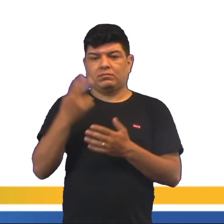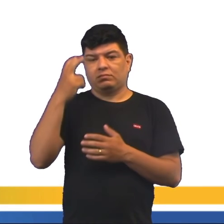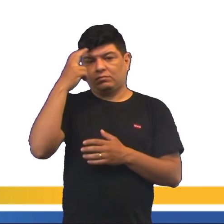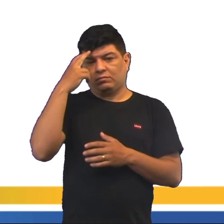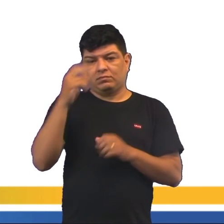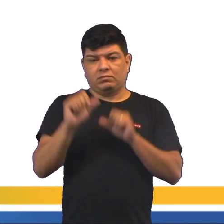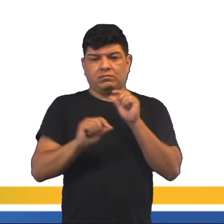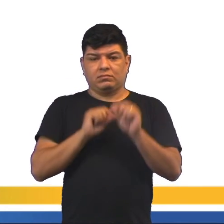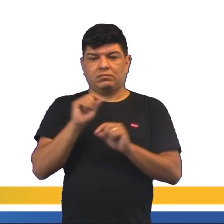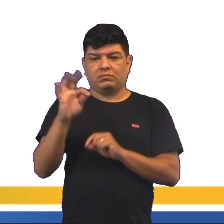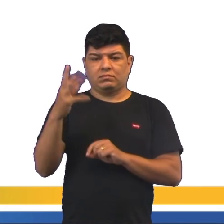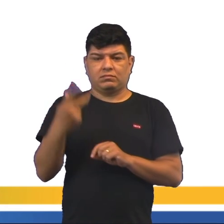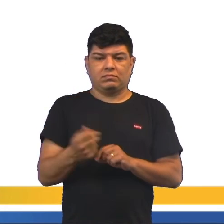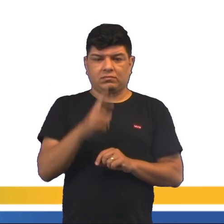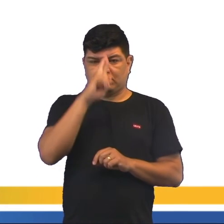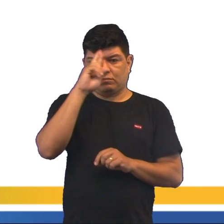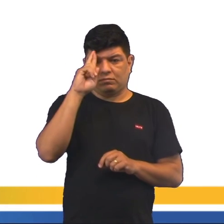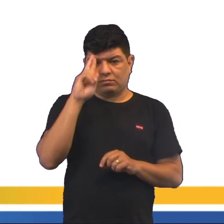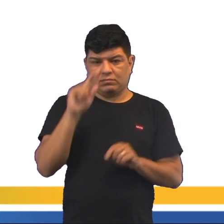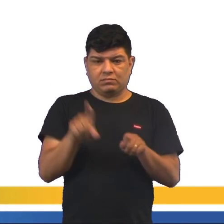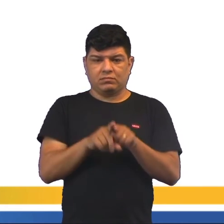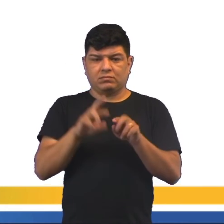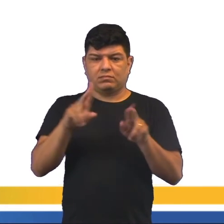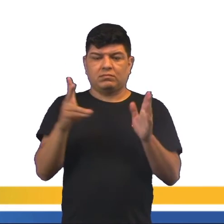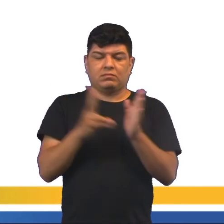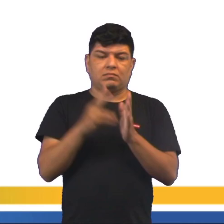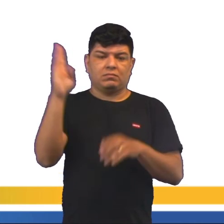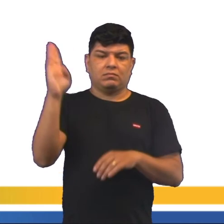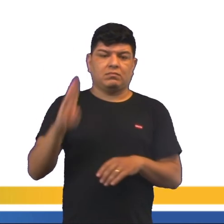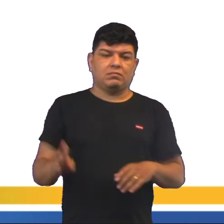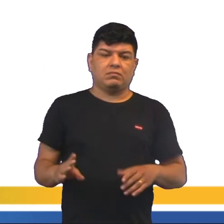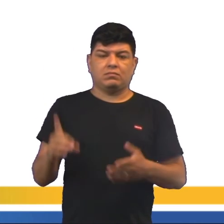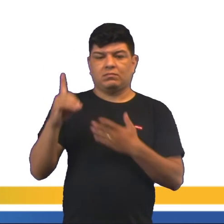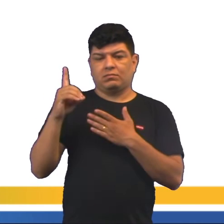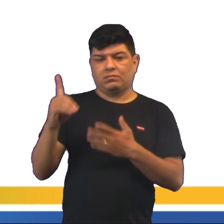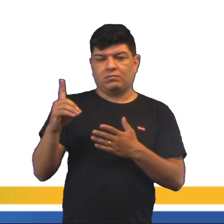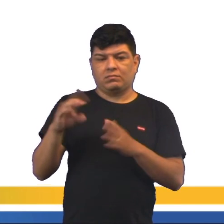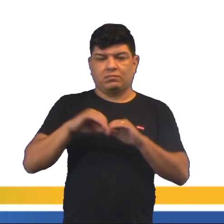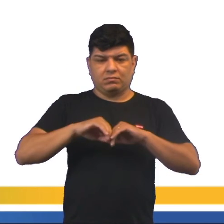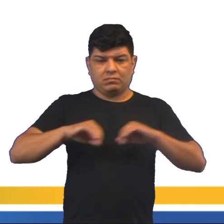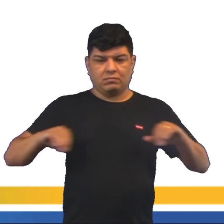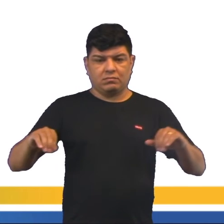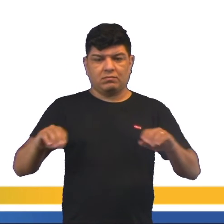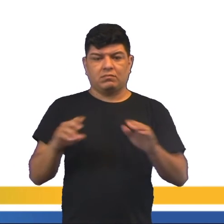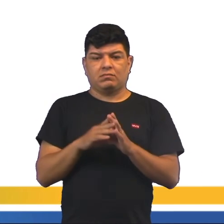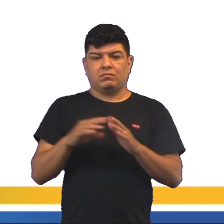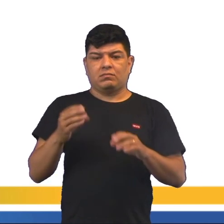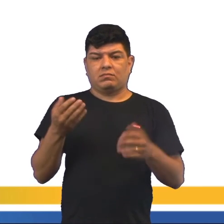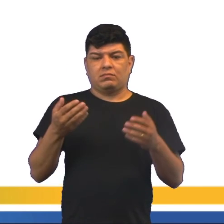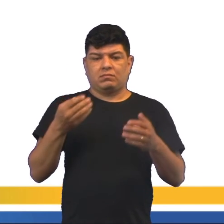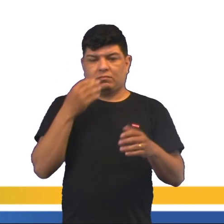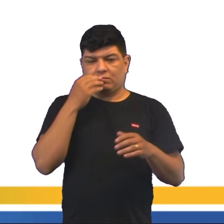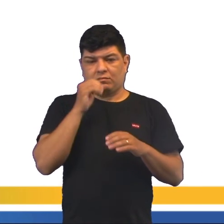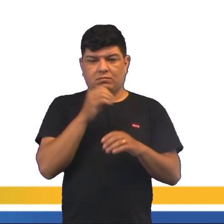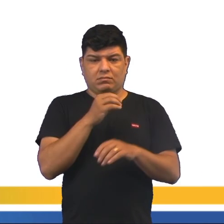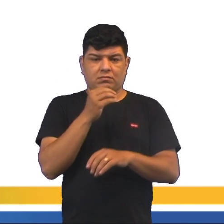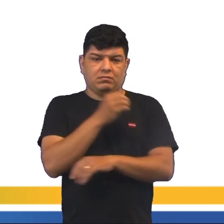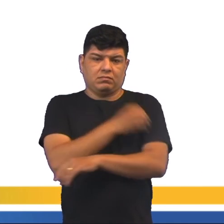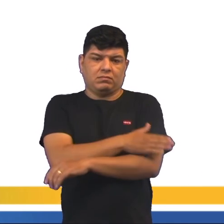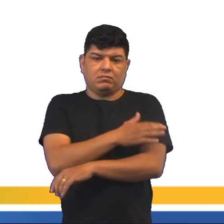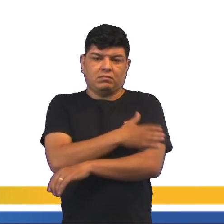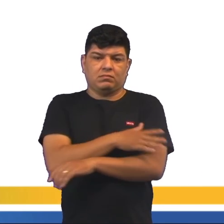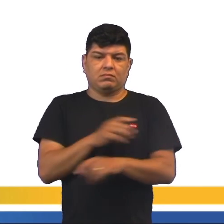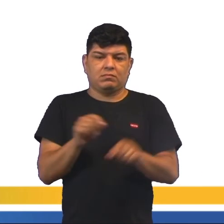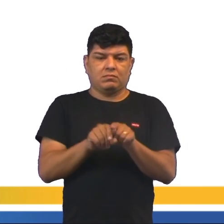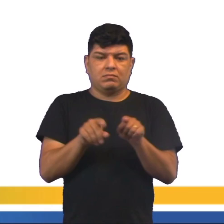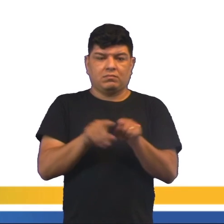de disciplinas escolares como a cultura e história da África nos diferentes tribos indígenas do Brasil. Letra D, o